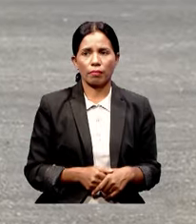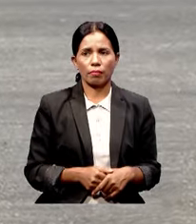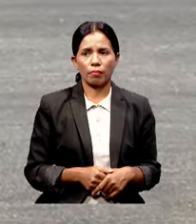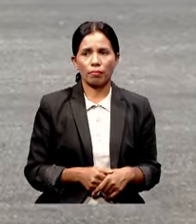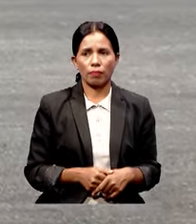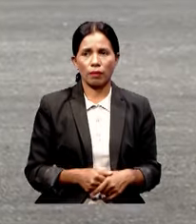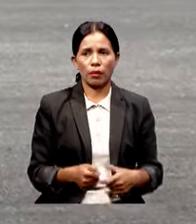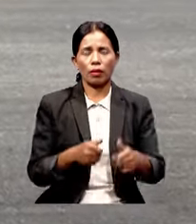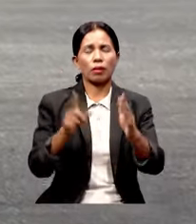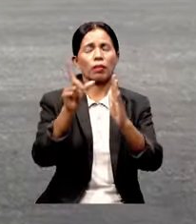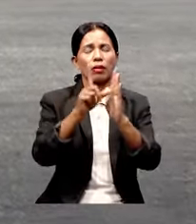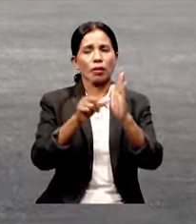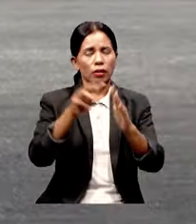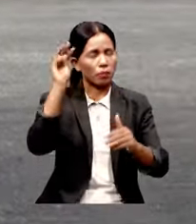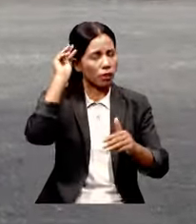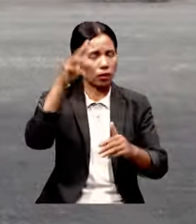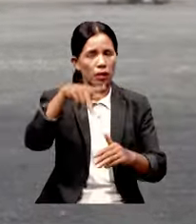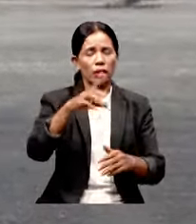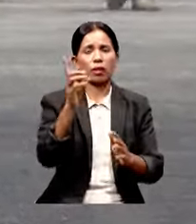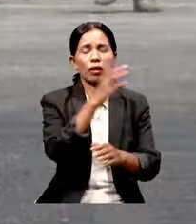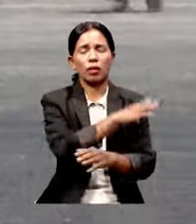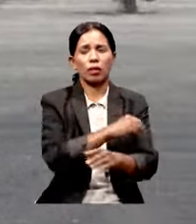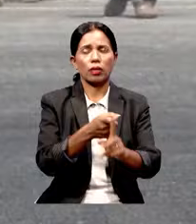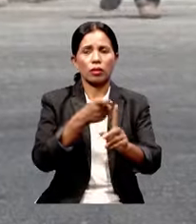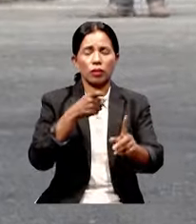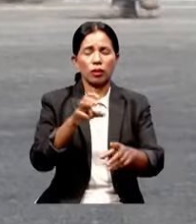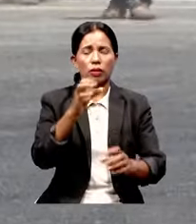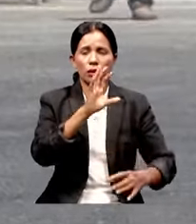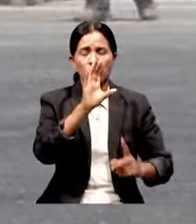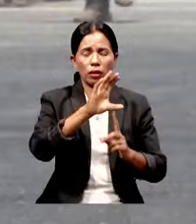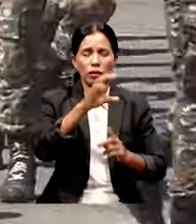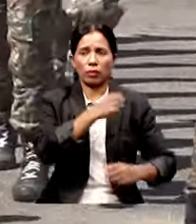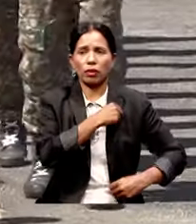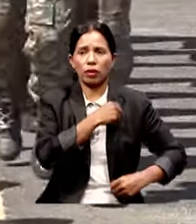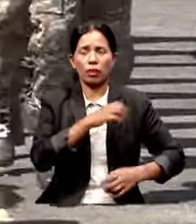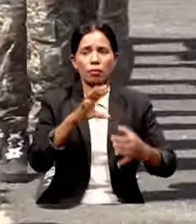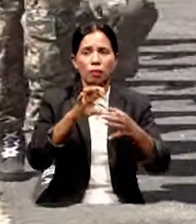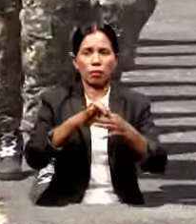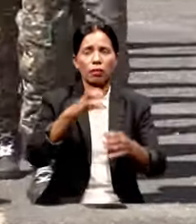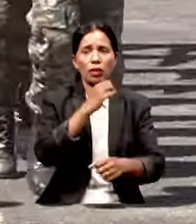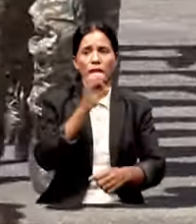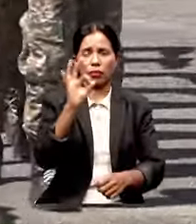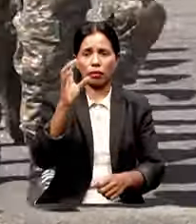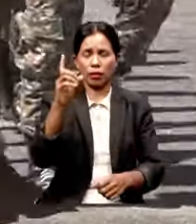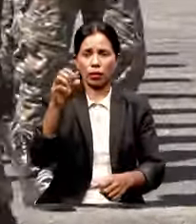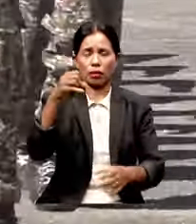Tuir lista nebe ministro defesa Pedro Clamar Fuik Simo husi komandante FF de Teli. Membro FF de Teli nebe involve an iha grupo